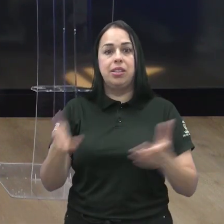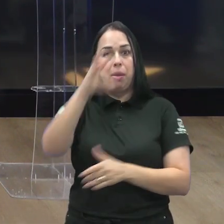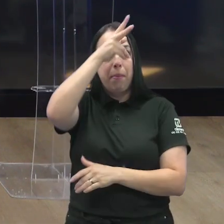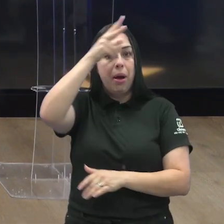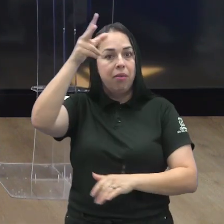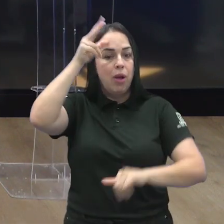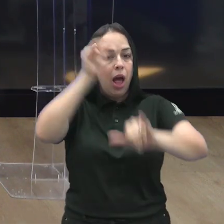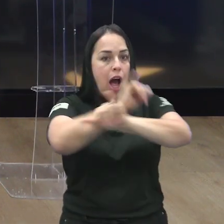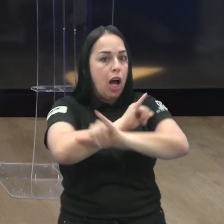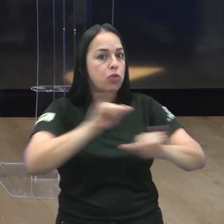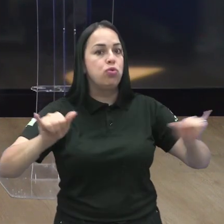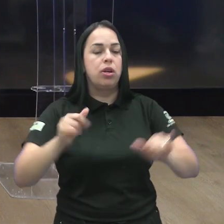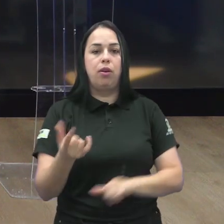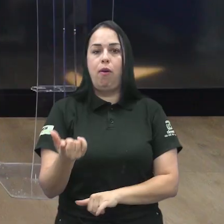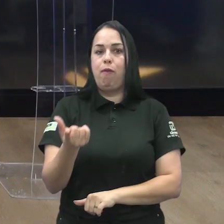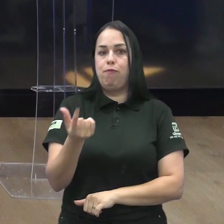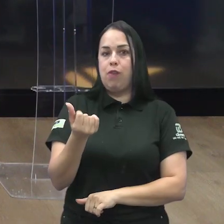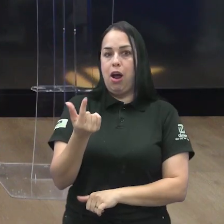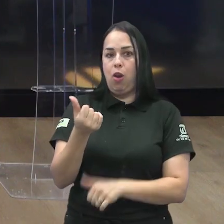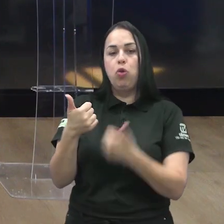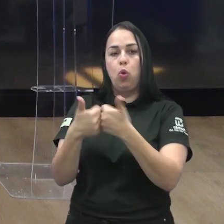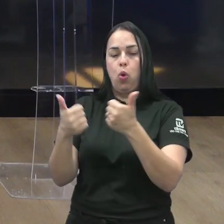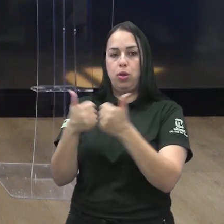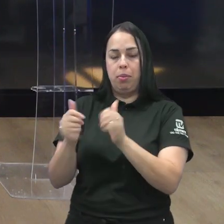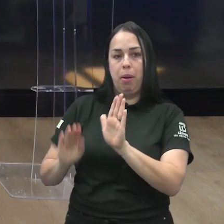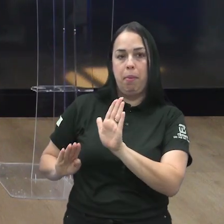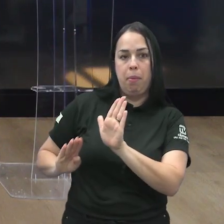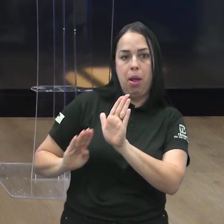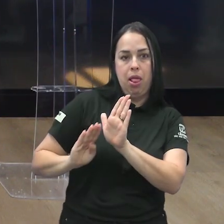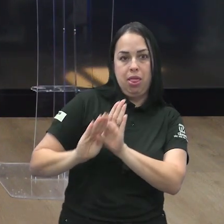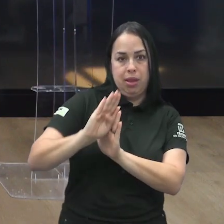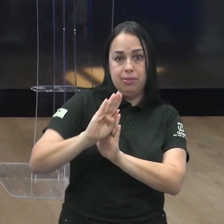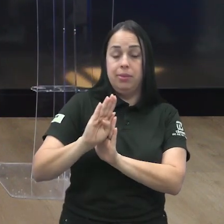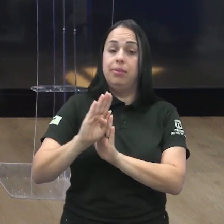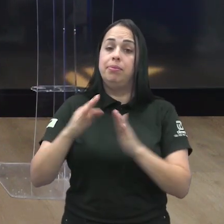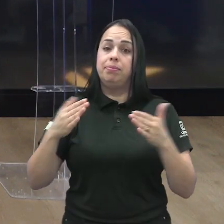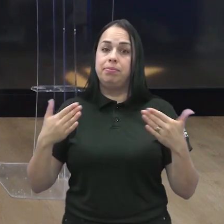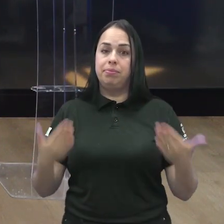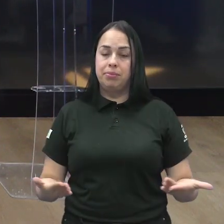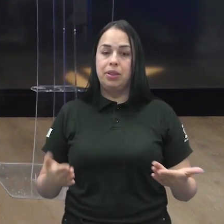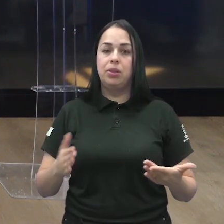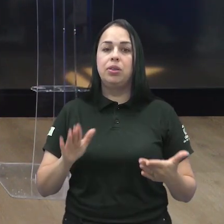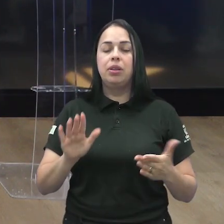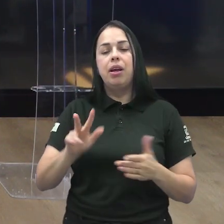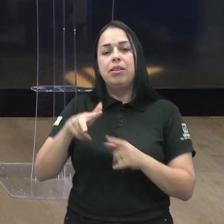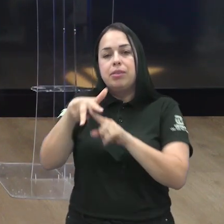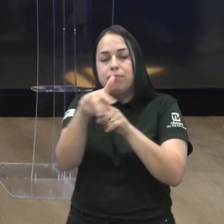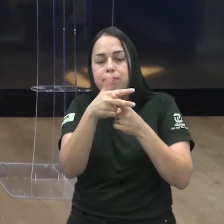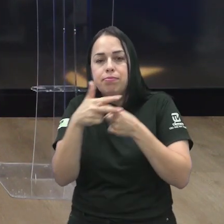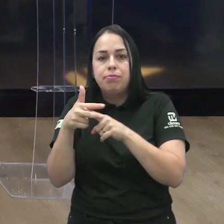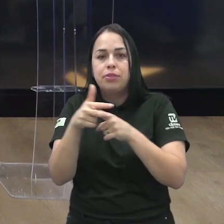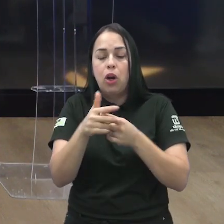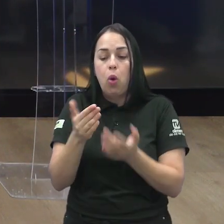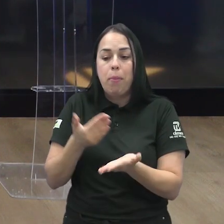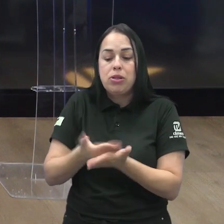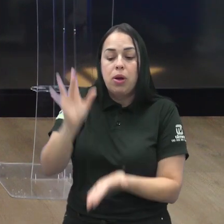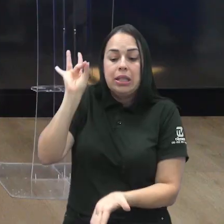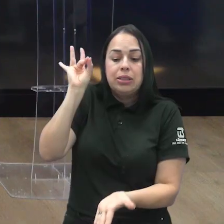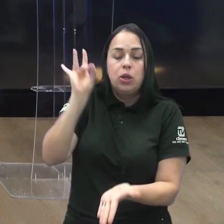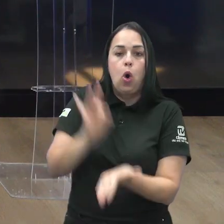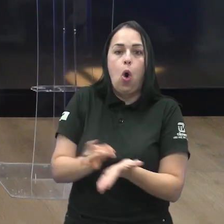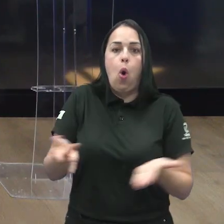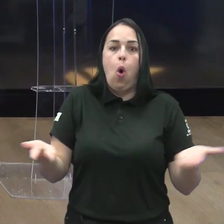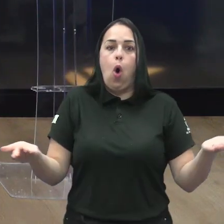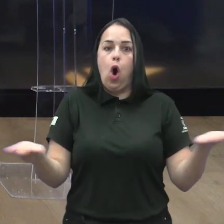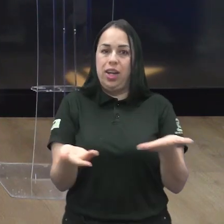mês, a Prefeitura anunciou o aumento das tarifas do serviço do transporte coletivo na cidade. E esse reajuste já começou a